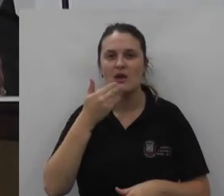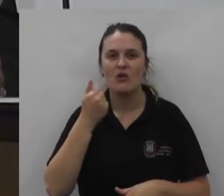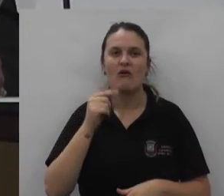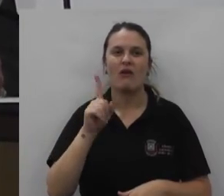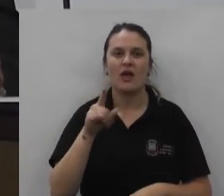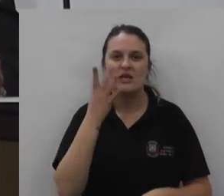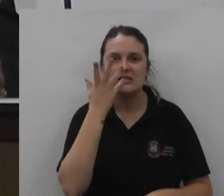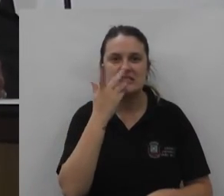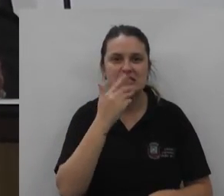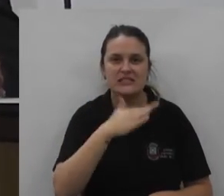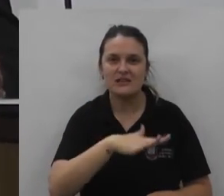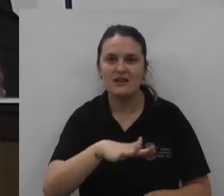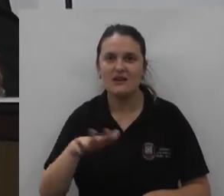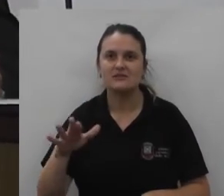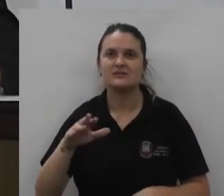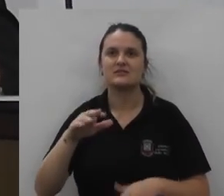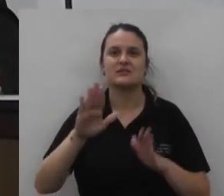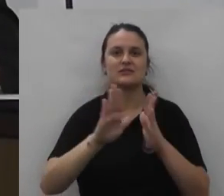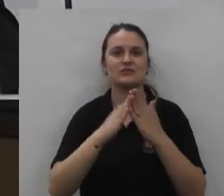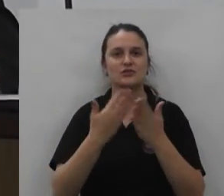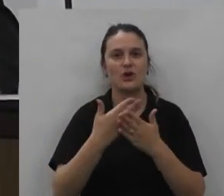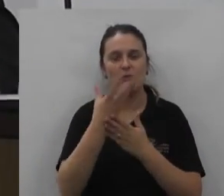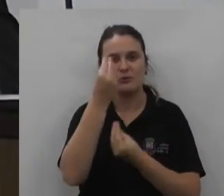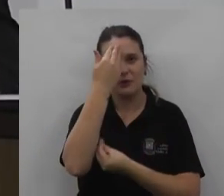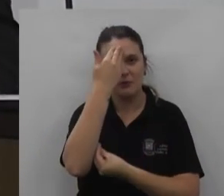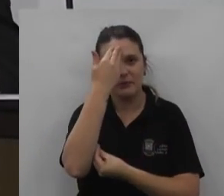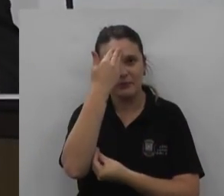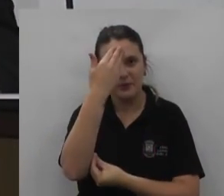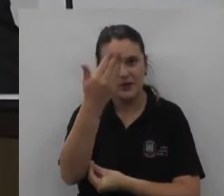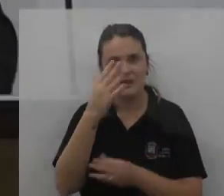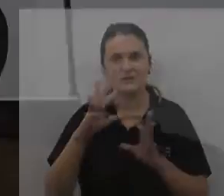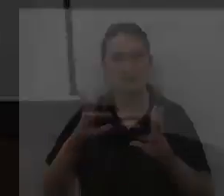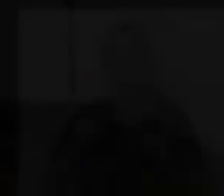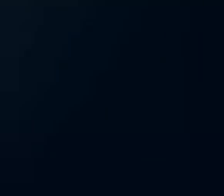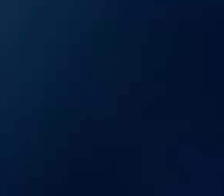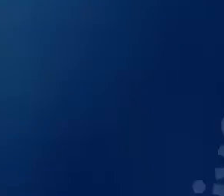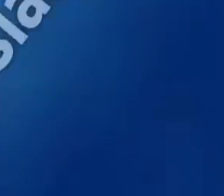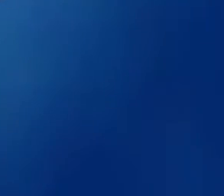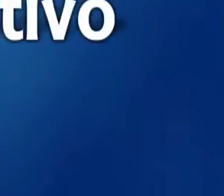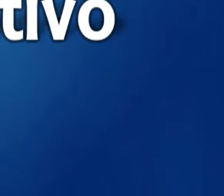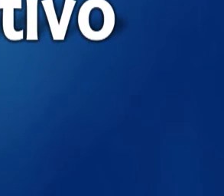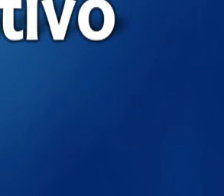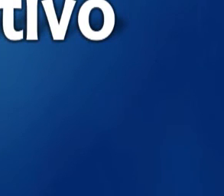mais precioso, nas mãos de vocês, no Centro de Educação Infantil. Meu muito obrigado a todos pela atenção.